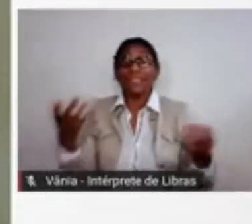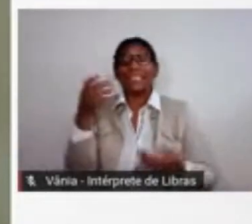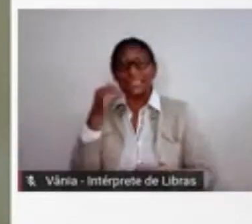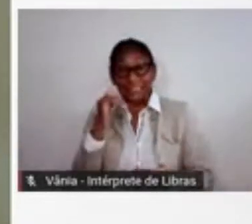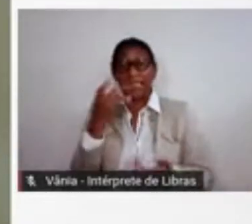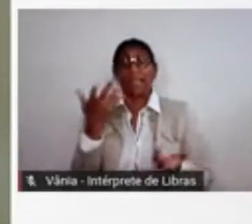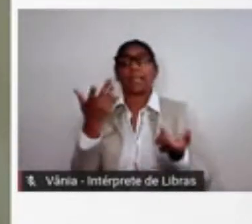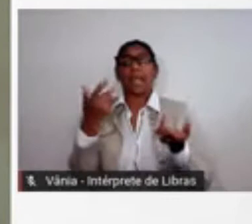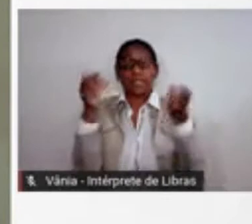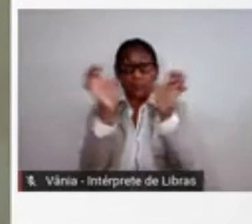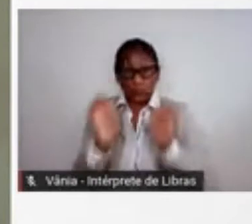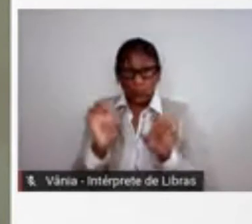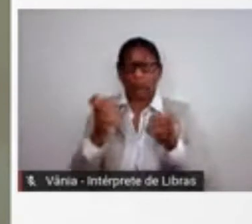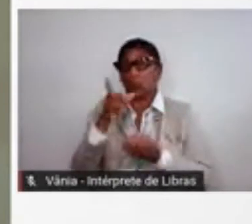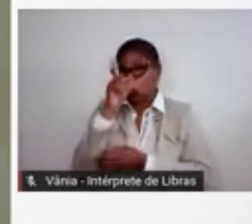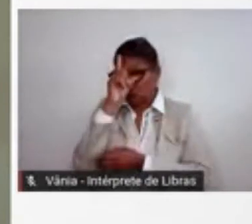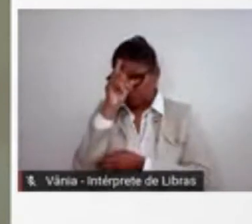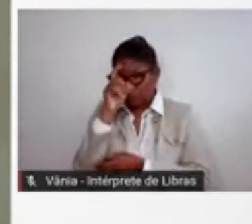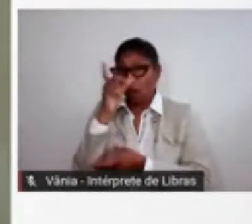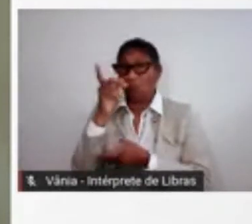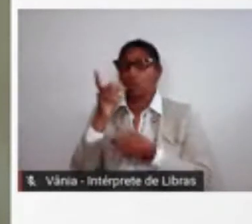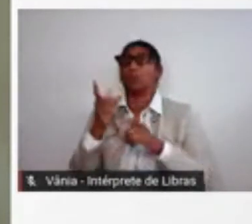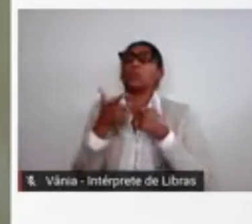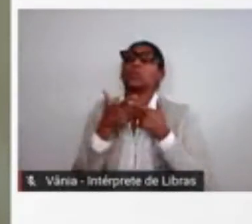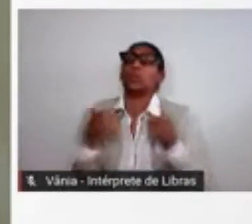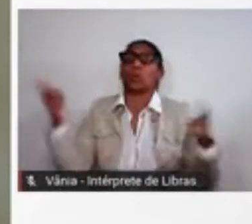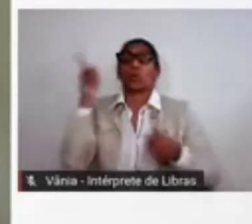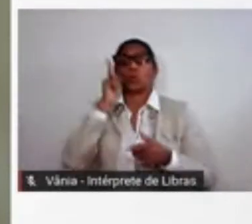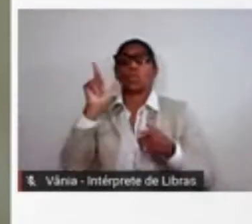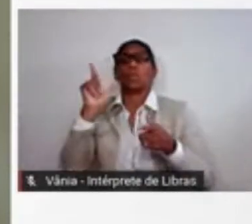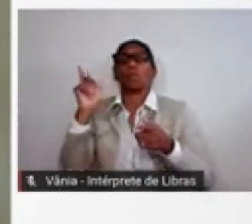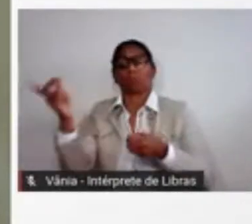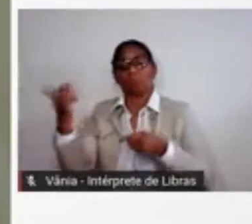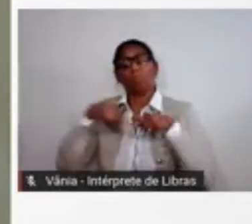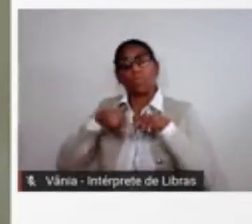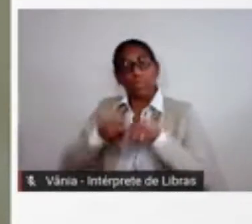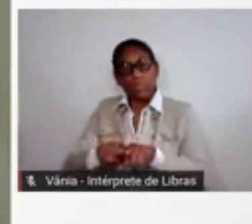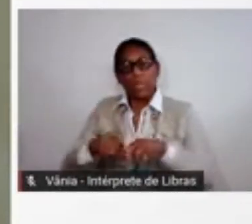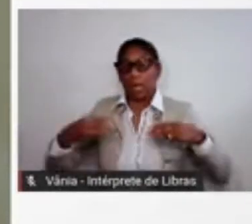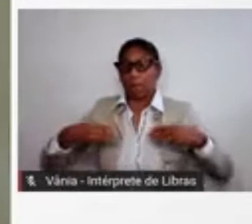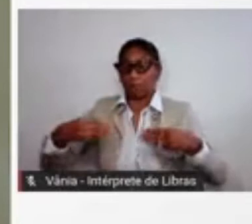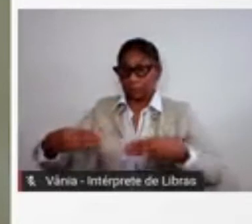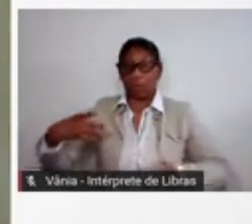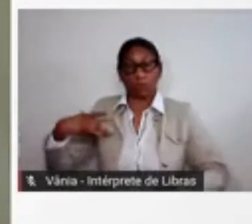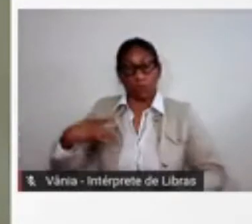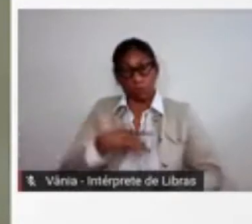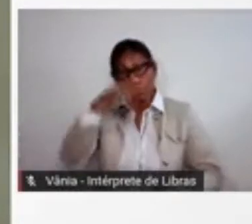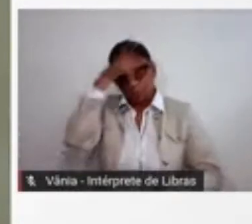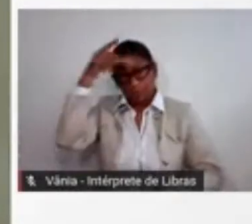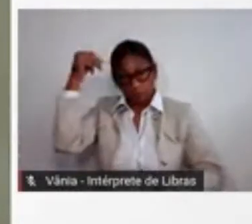estrutura hospitalar aqui no Rio Grande do Sul, na parceria com o Ministério da Saúde, com as prefeituras municipais, com os